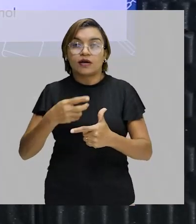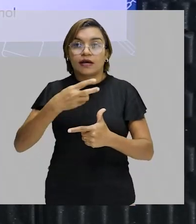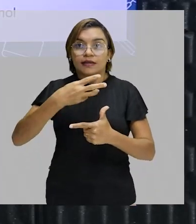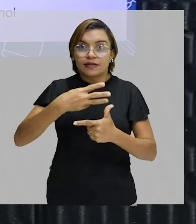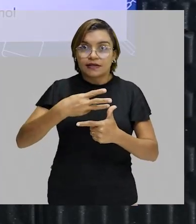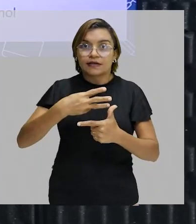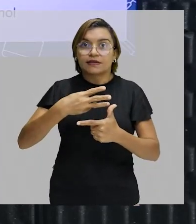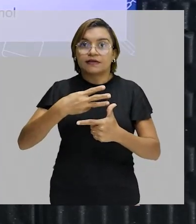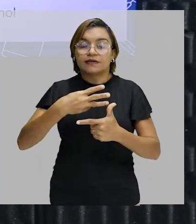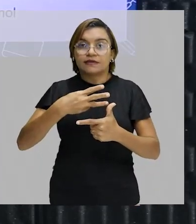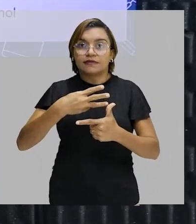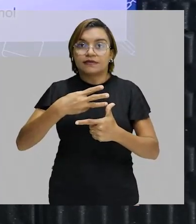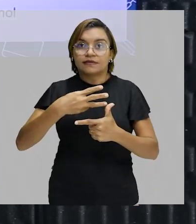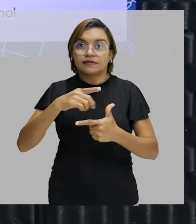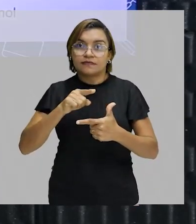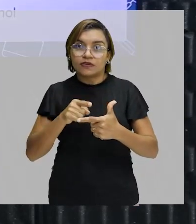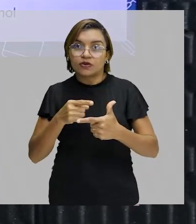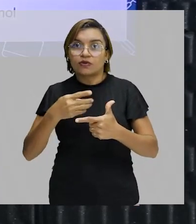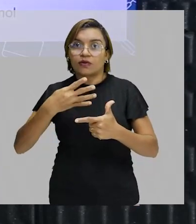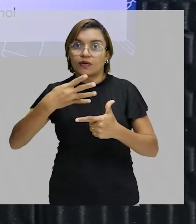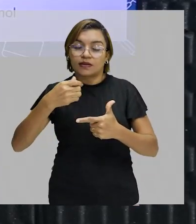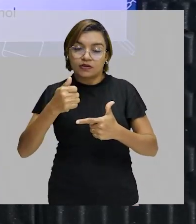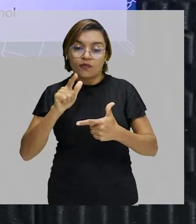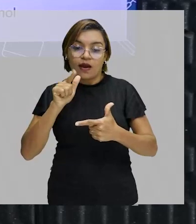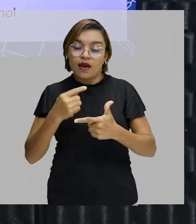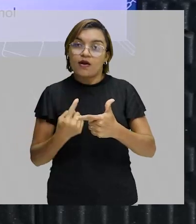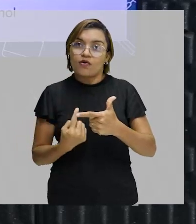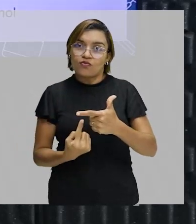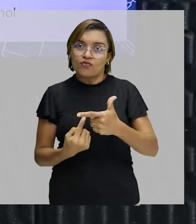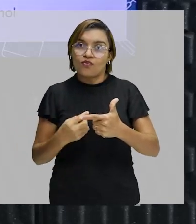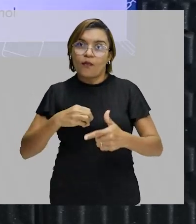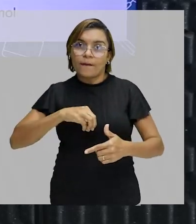3,41, 1 mol para o carbono.